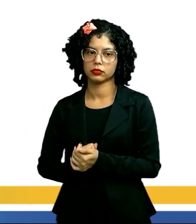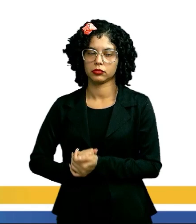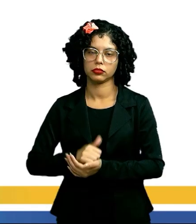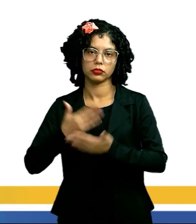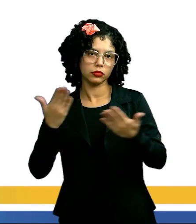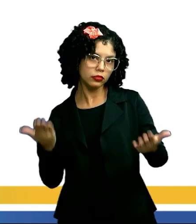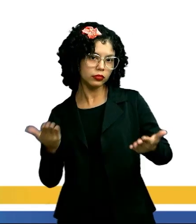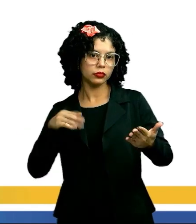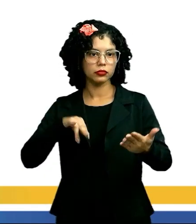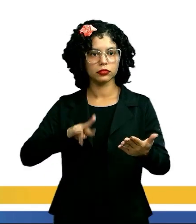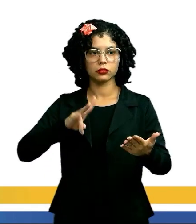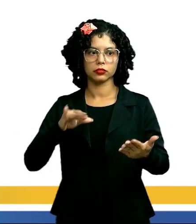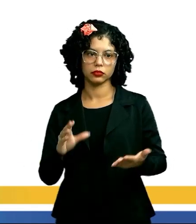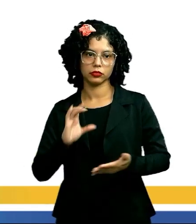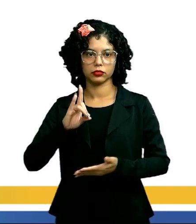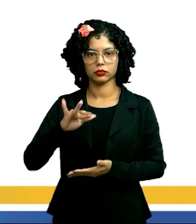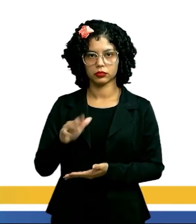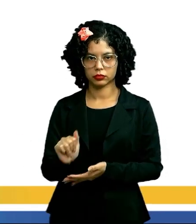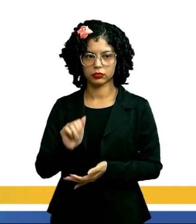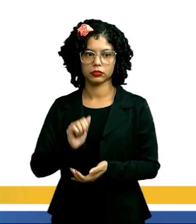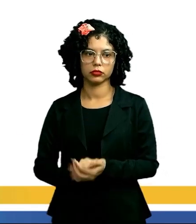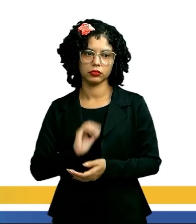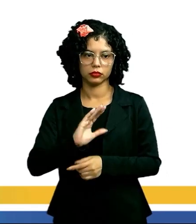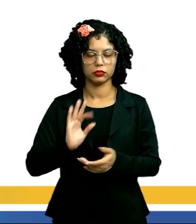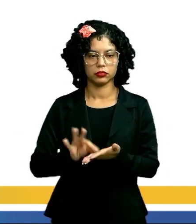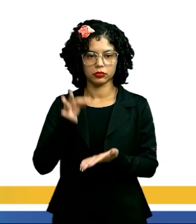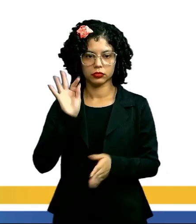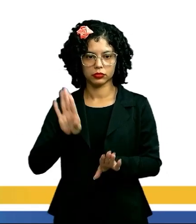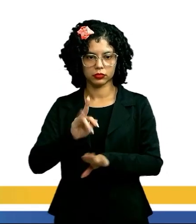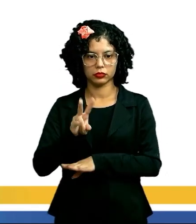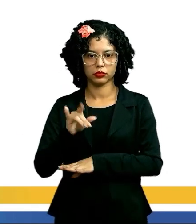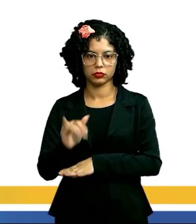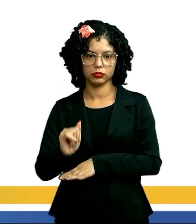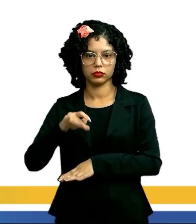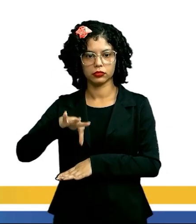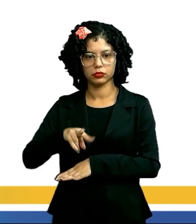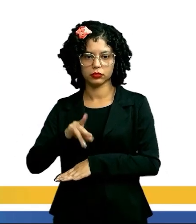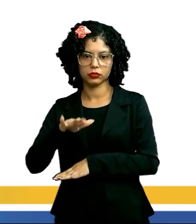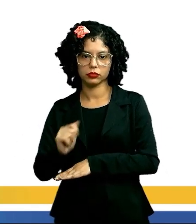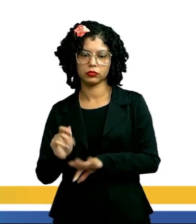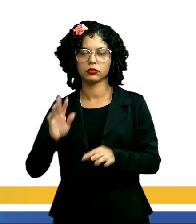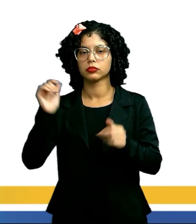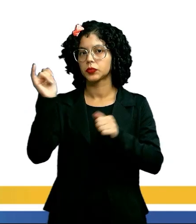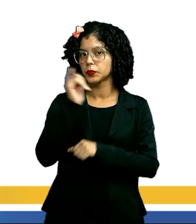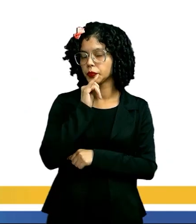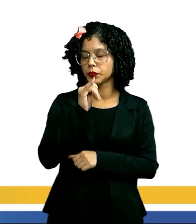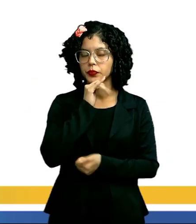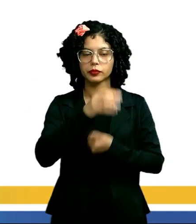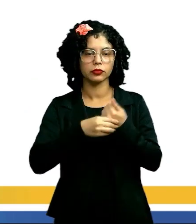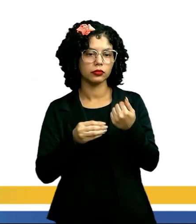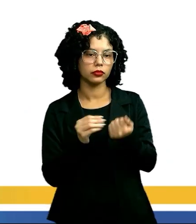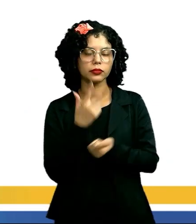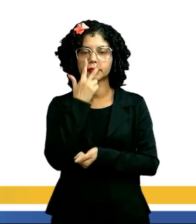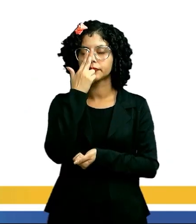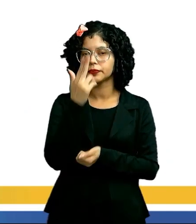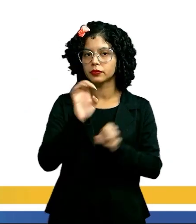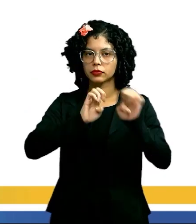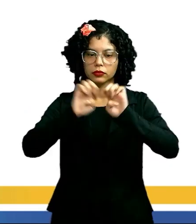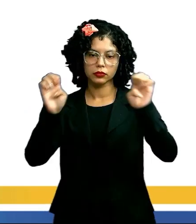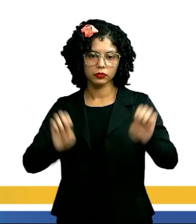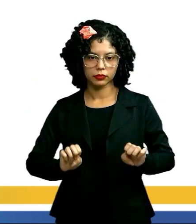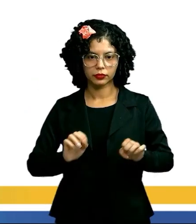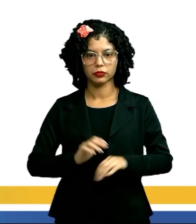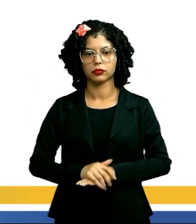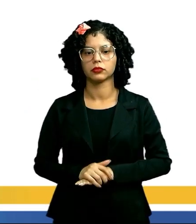Então, nicotina, cocaína, cafeína e morfina são exemplos de moléculas que apresentam em sua estrutura a